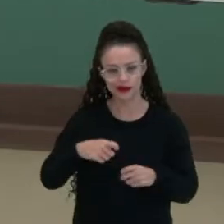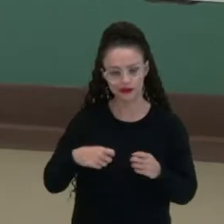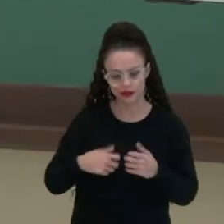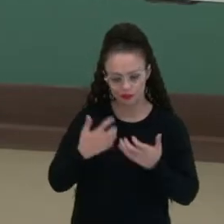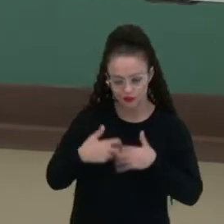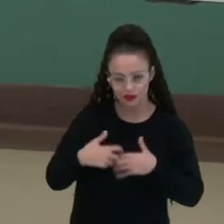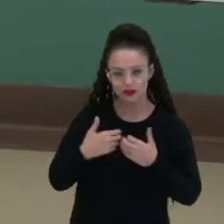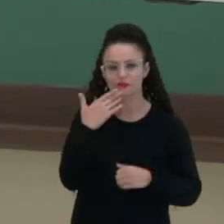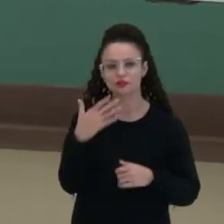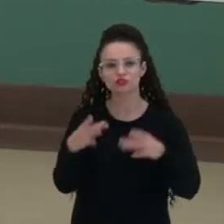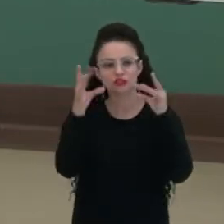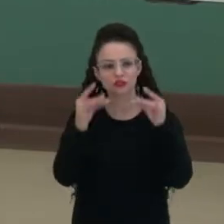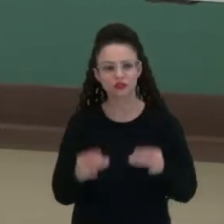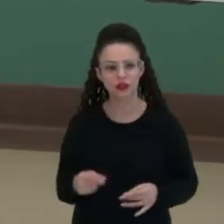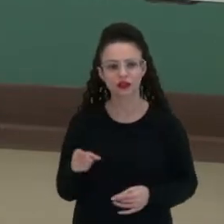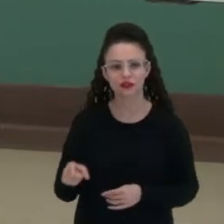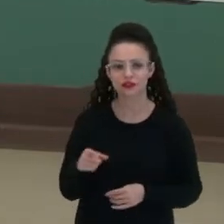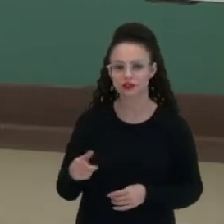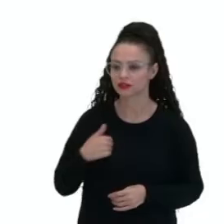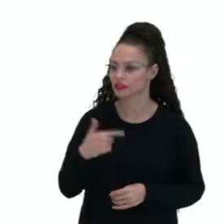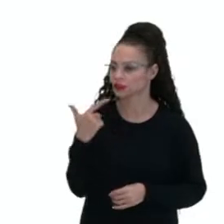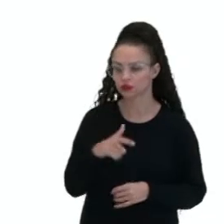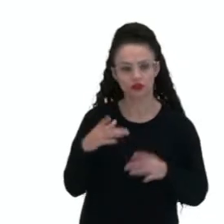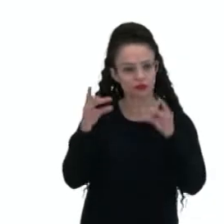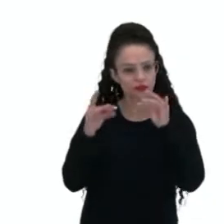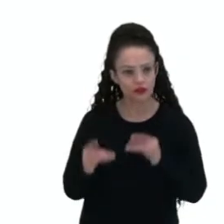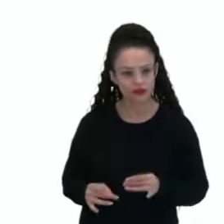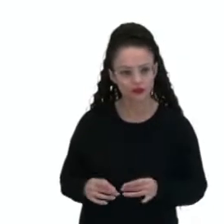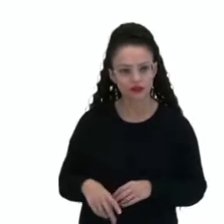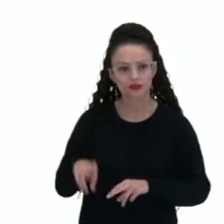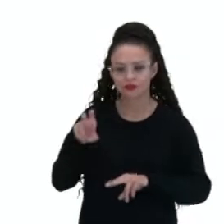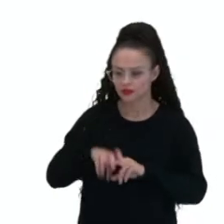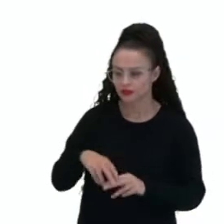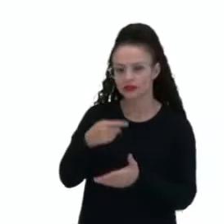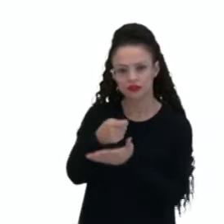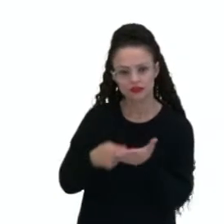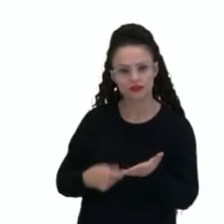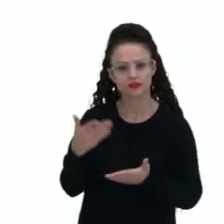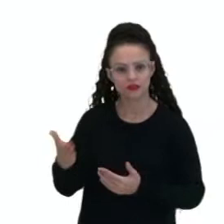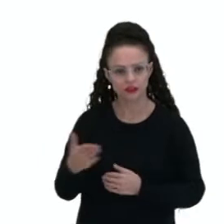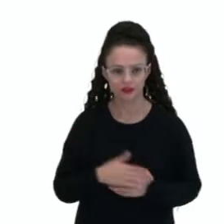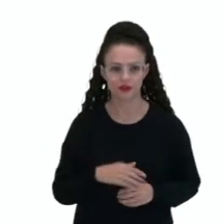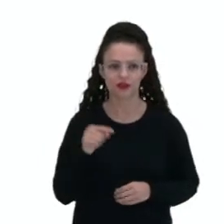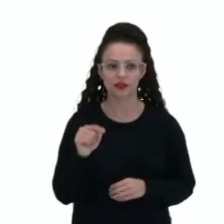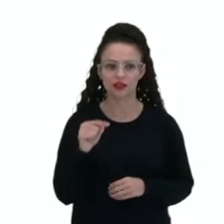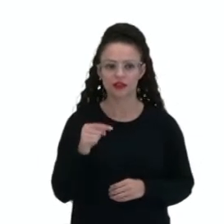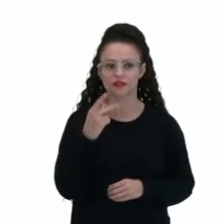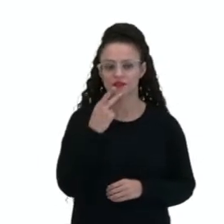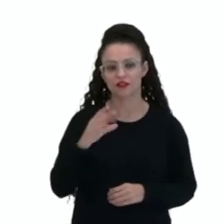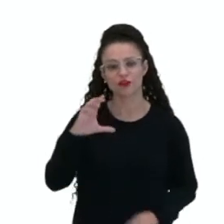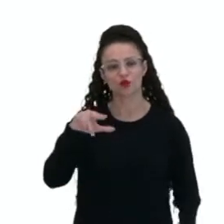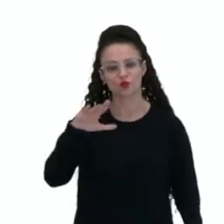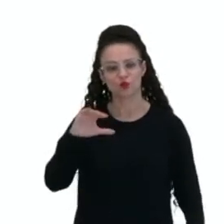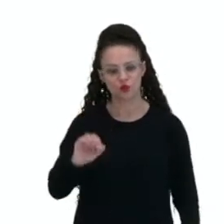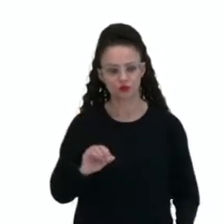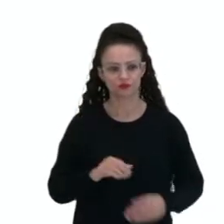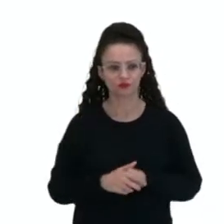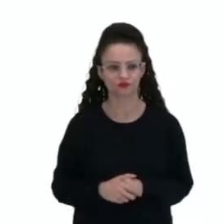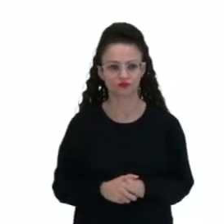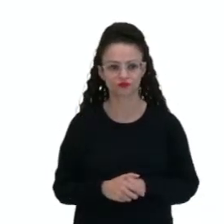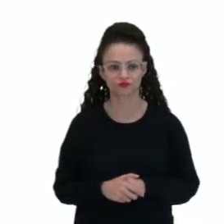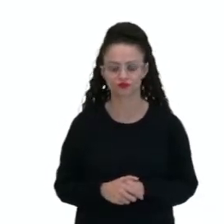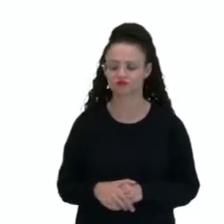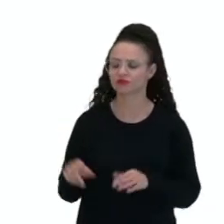e dizia: Cuco, não tenho detalhes, sente e escreva. Ele me chamava de Cuco. Sem